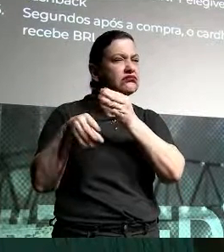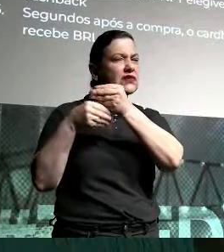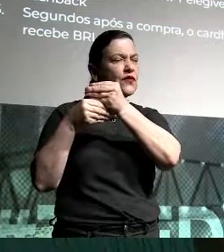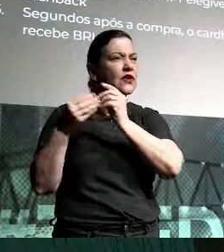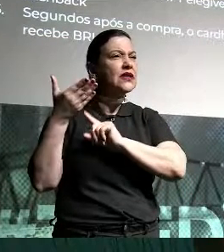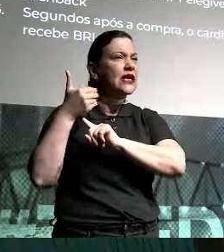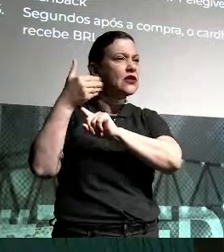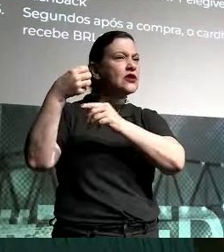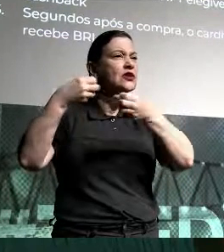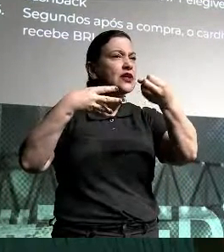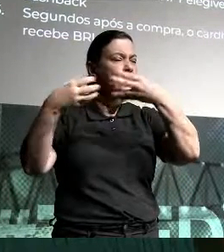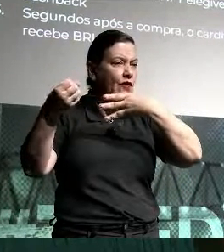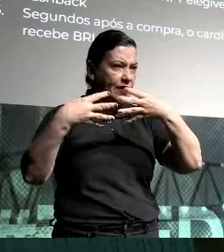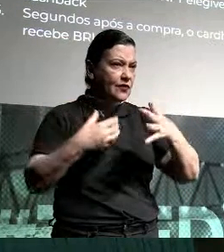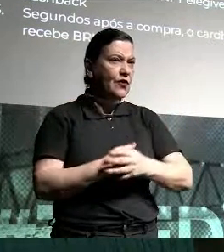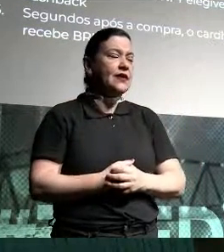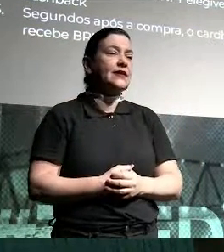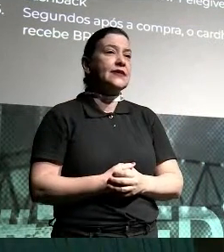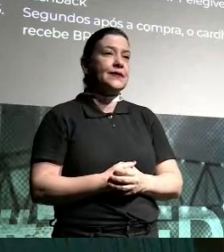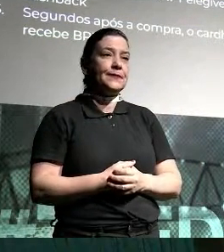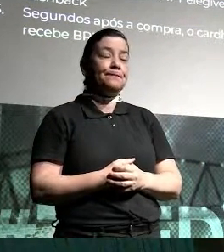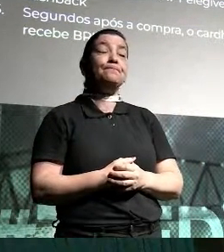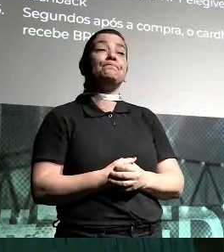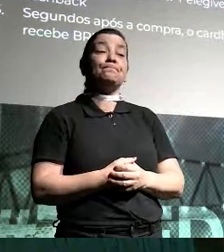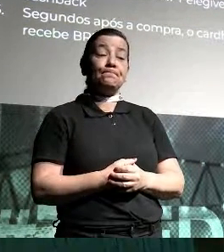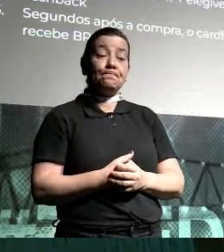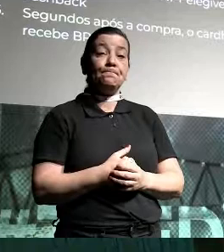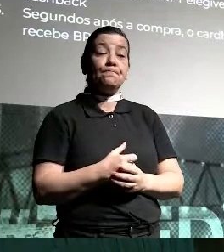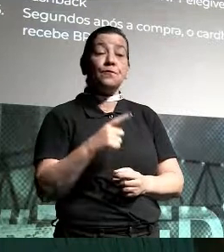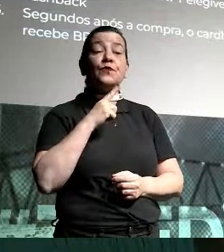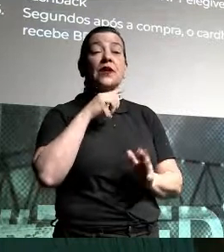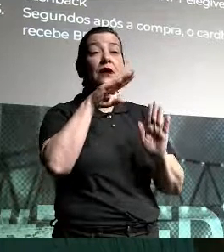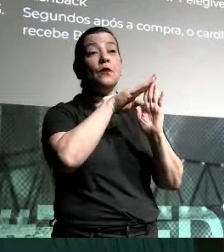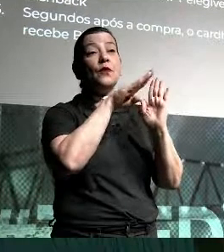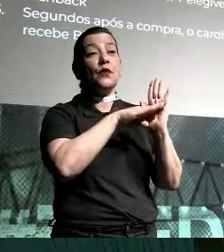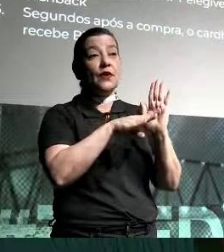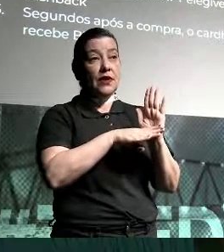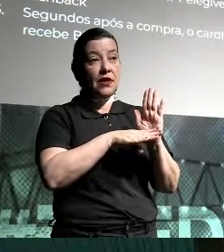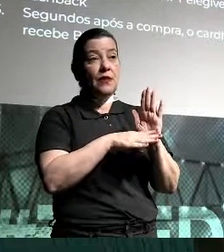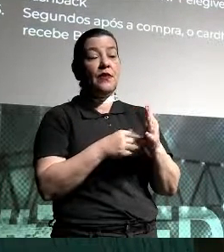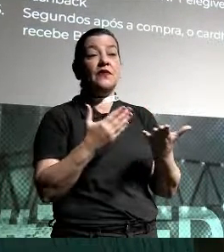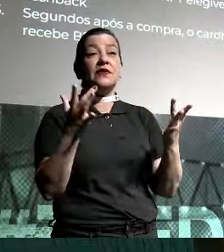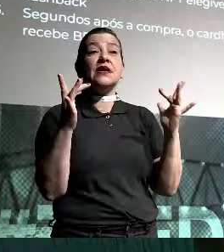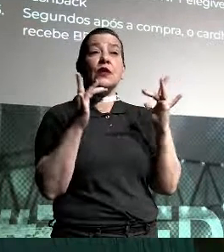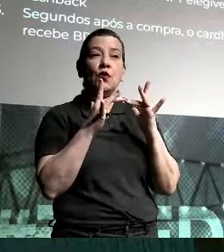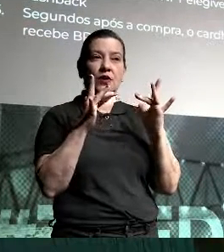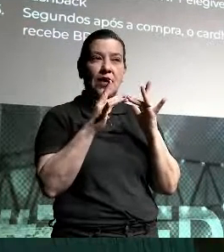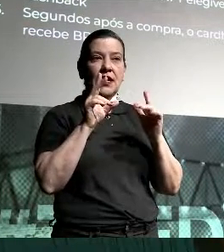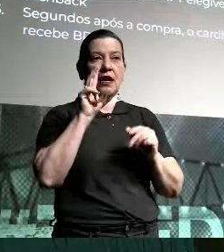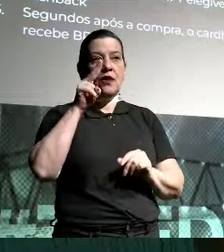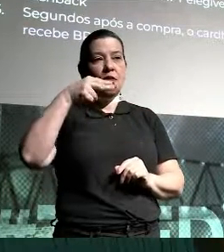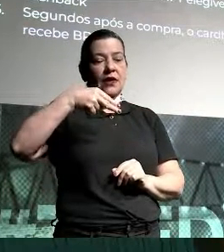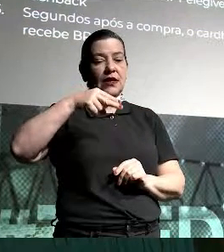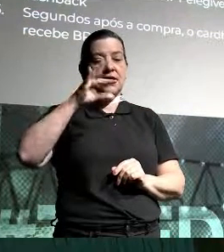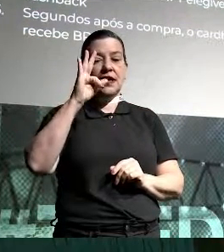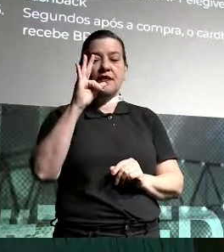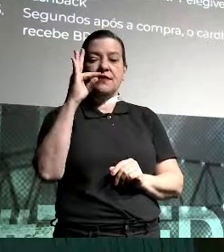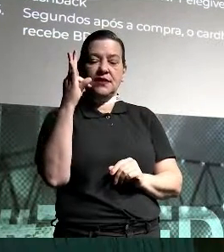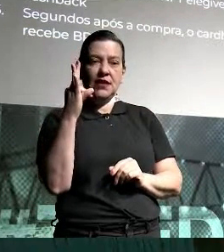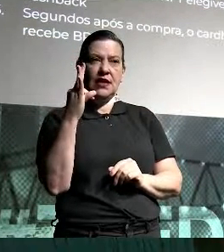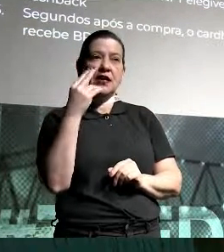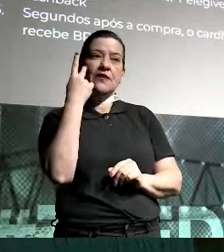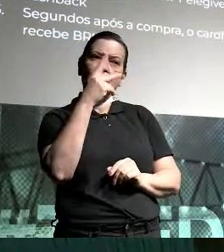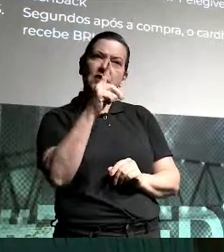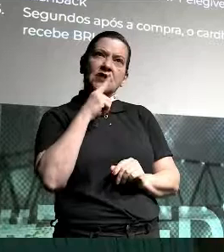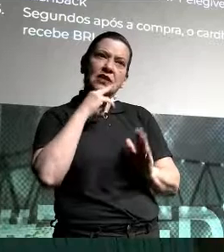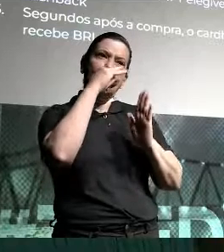tecnologias inovadoras, no caso? A gente tem um programa que você conecta um NFT, você tem uma carteira